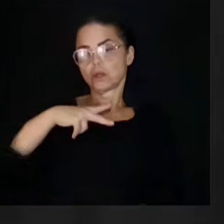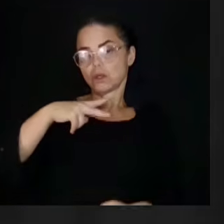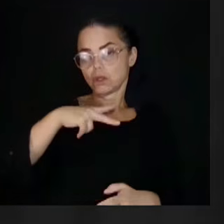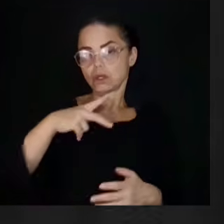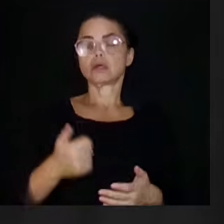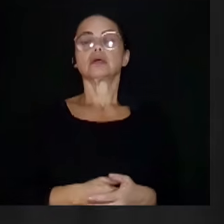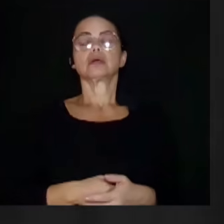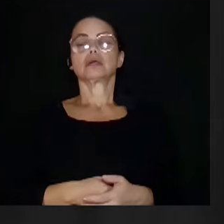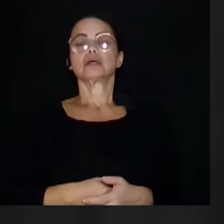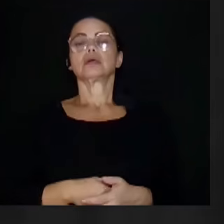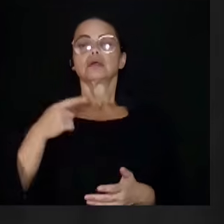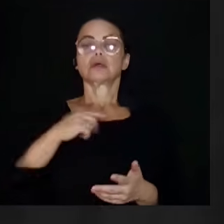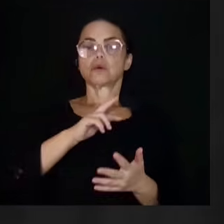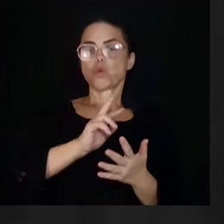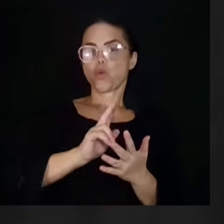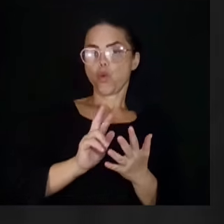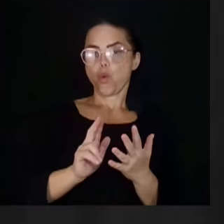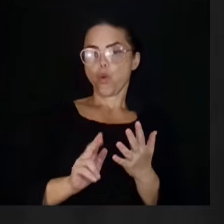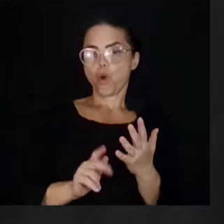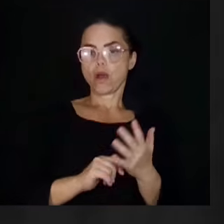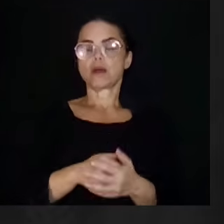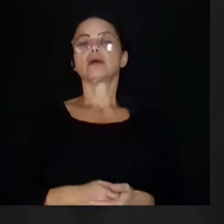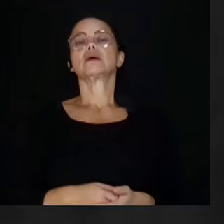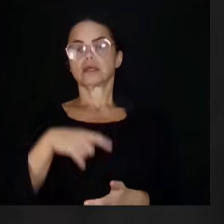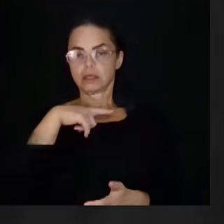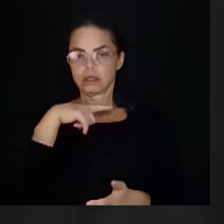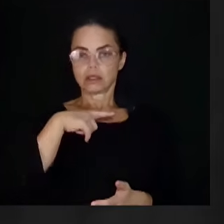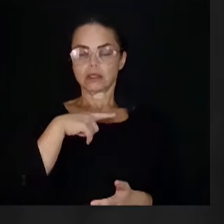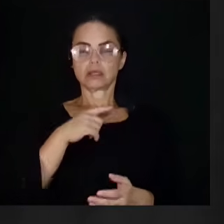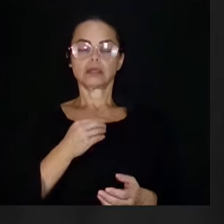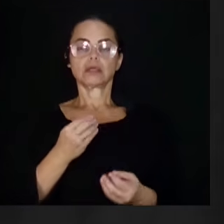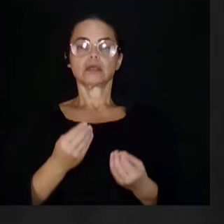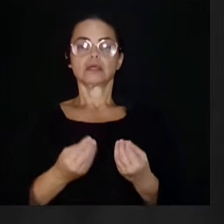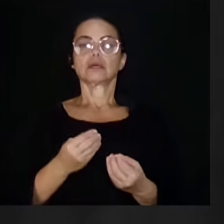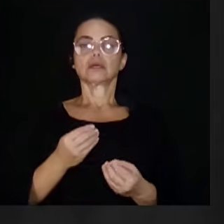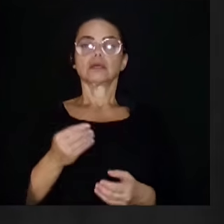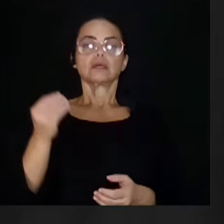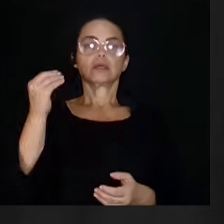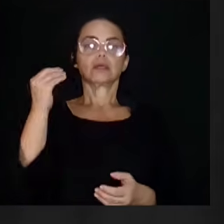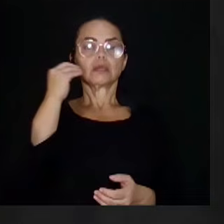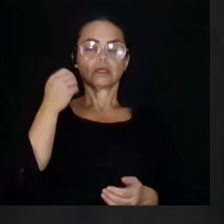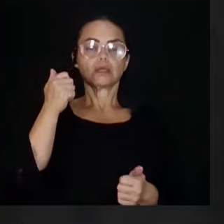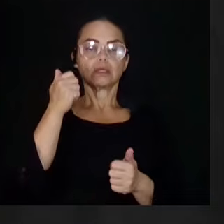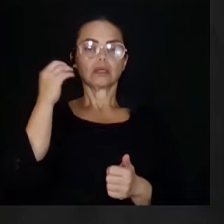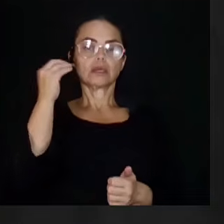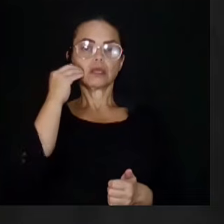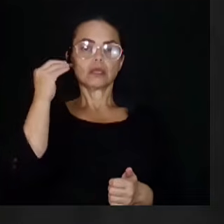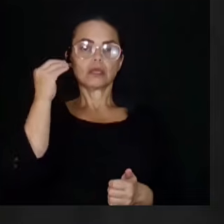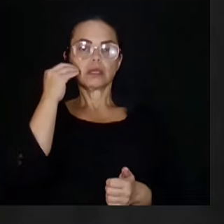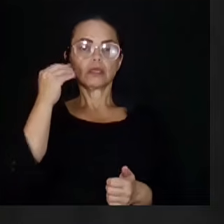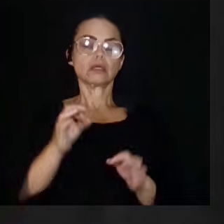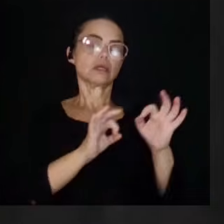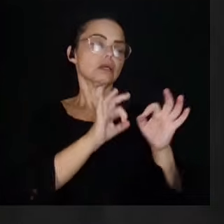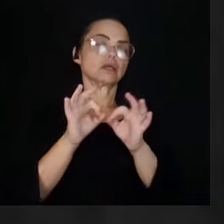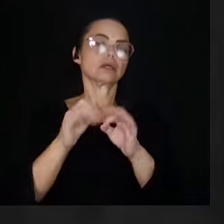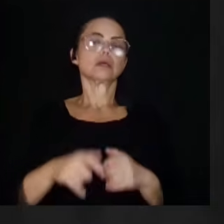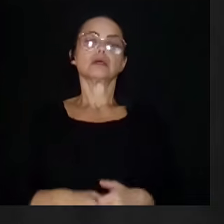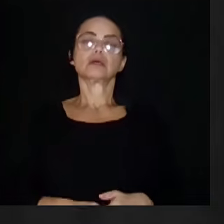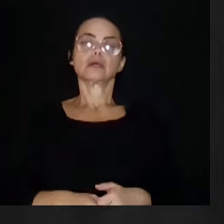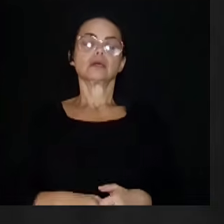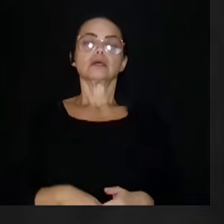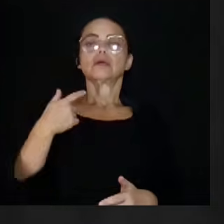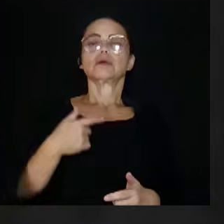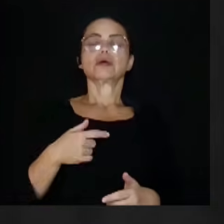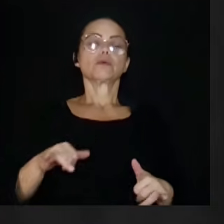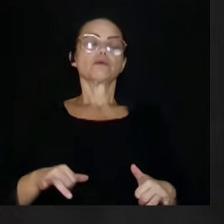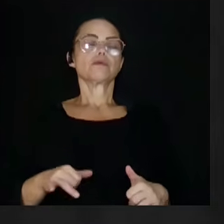outras coisas. Então a gente tenta, dentro da nossa unidade, com os nossos pacientes, organizar para que ninguém fique desassistido, né? E isso